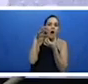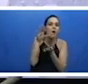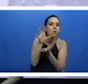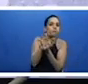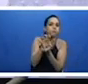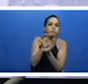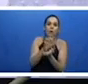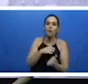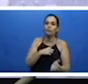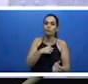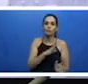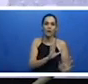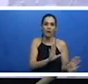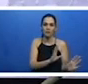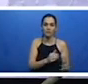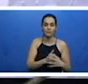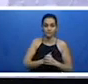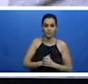lampreia e a feiticeira.